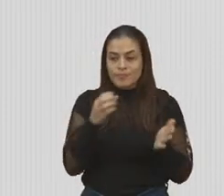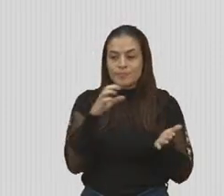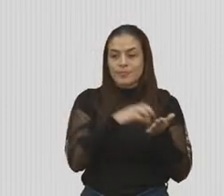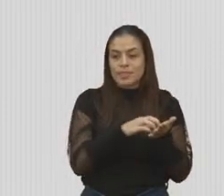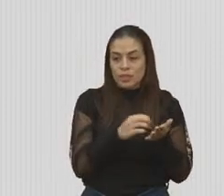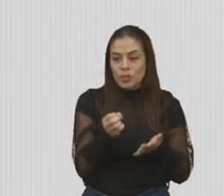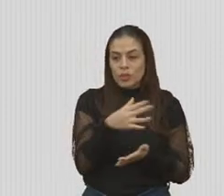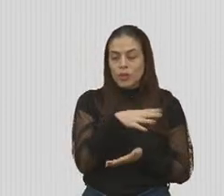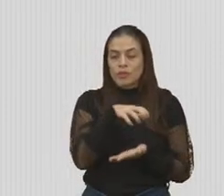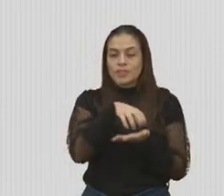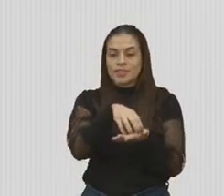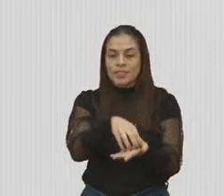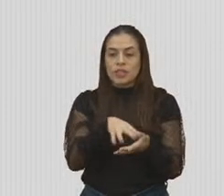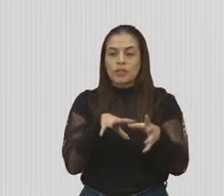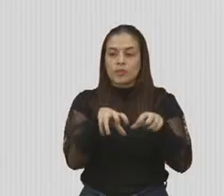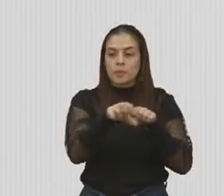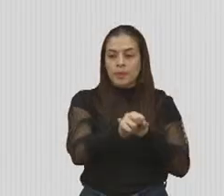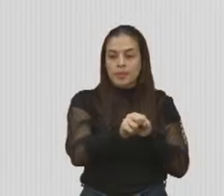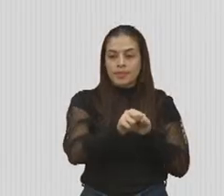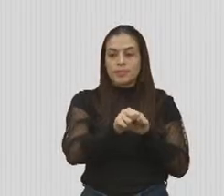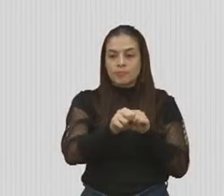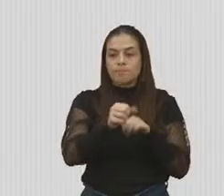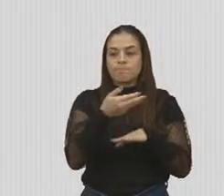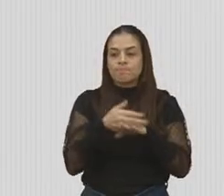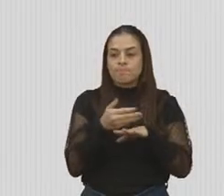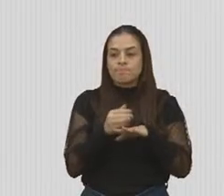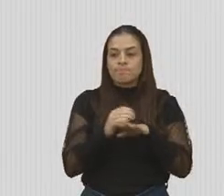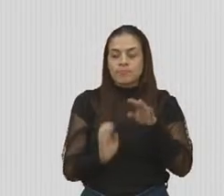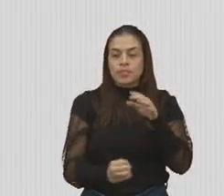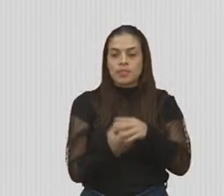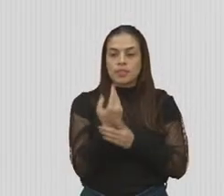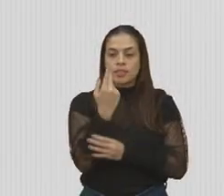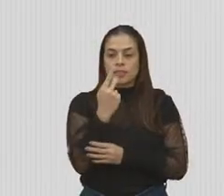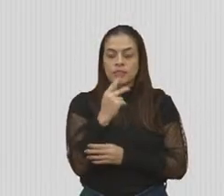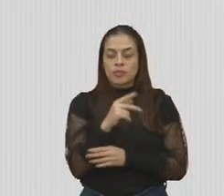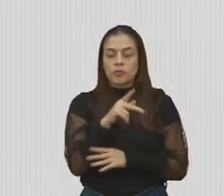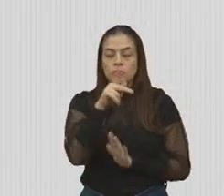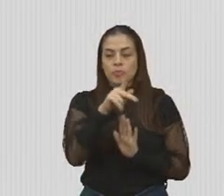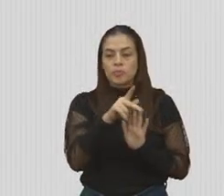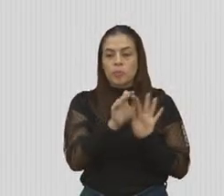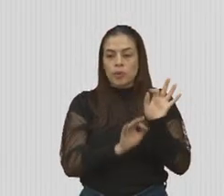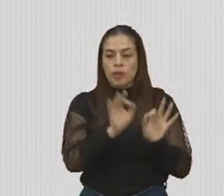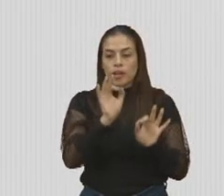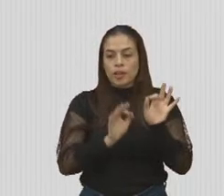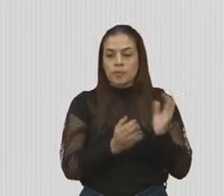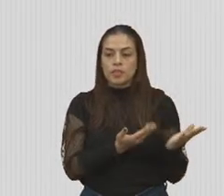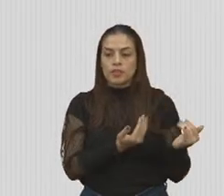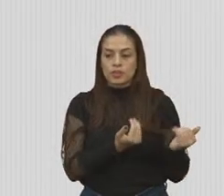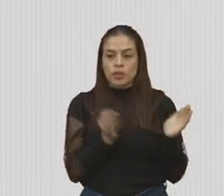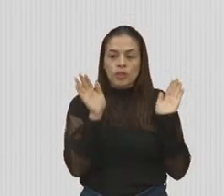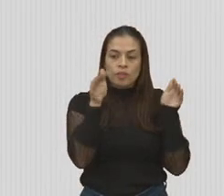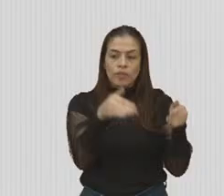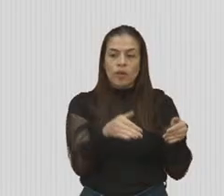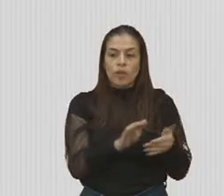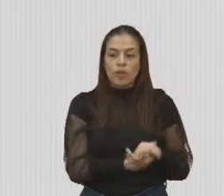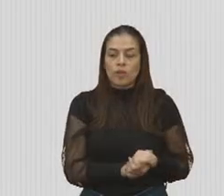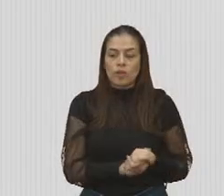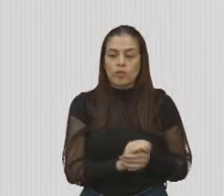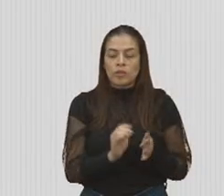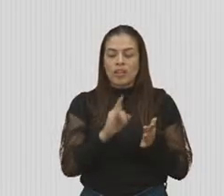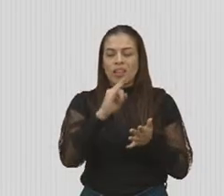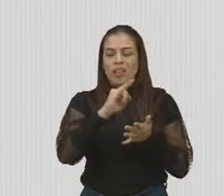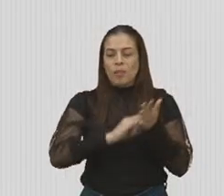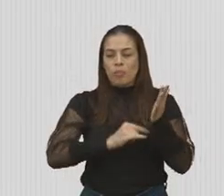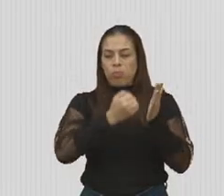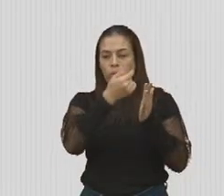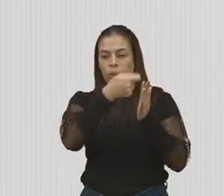Centro de Formação e Capacitação, criação do programa Jovem em Foco, desburocratização dos processos de